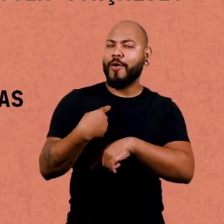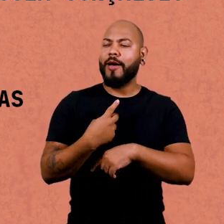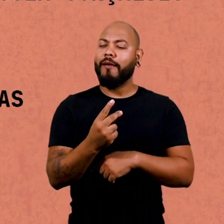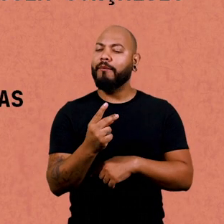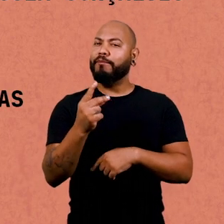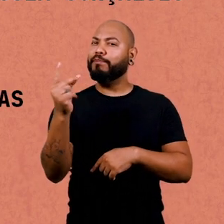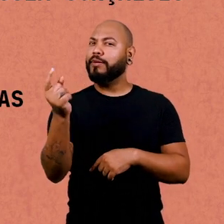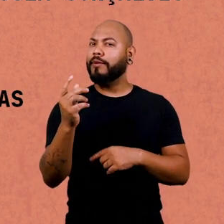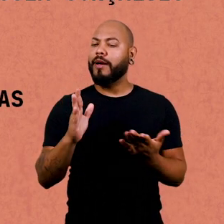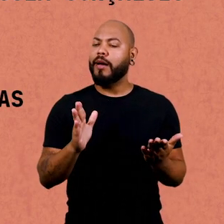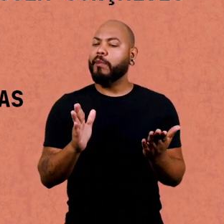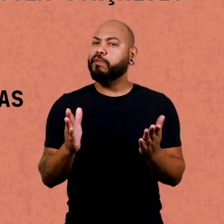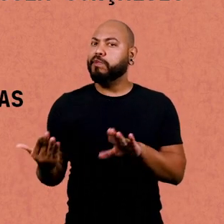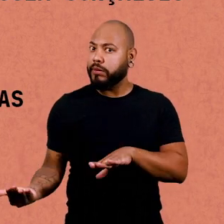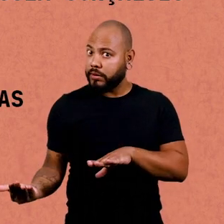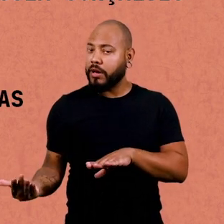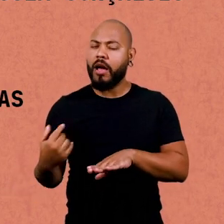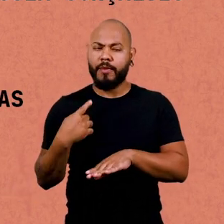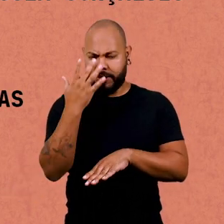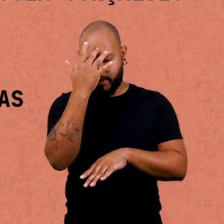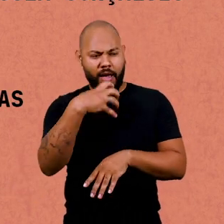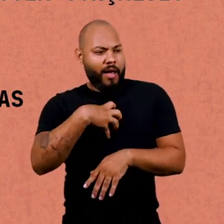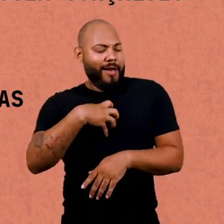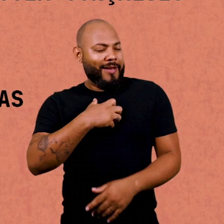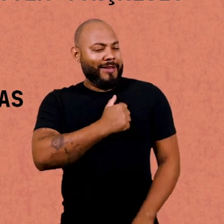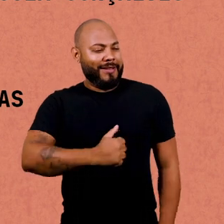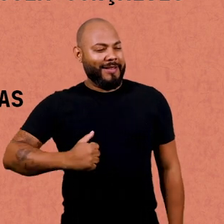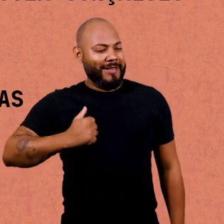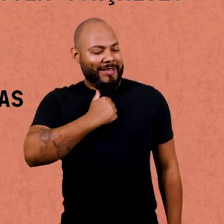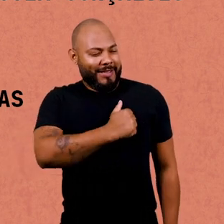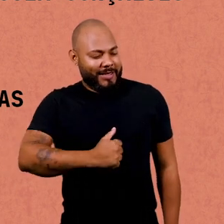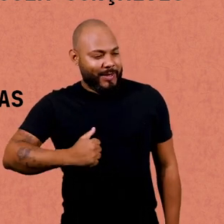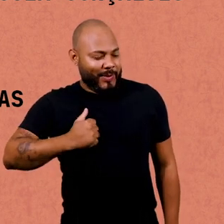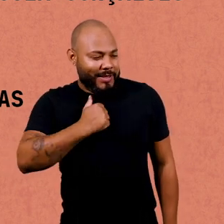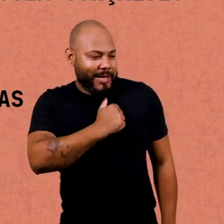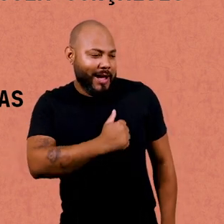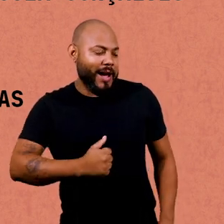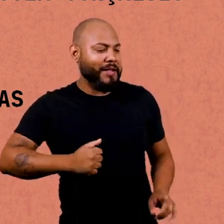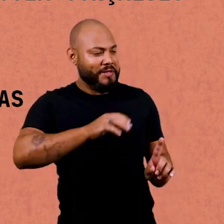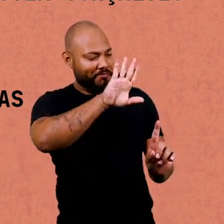que realmente, quando você for, sintam falta de você, mas que também